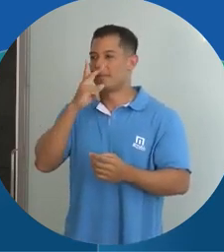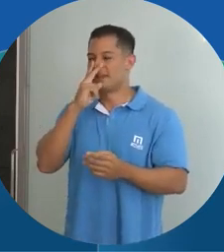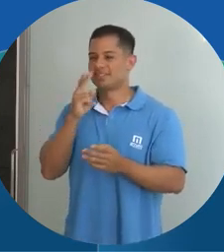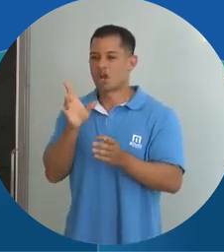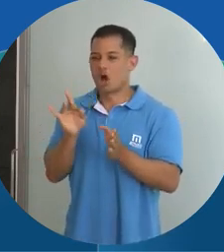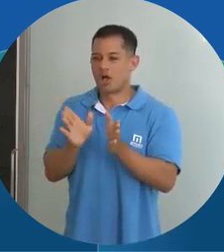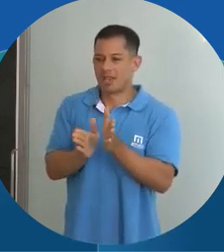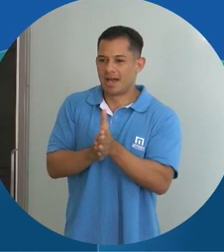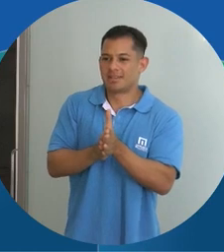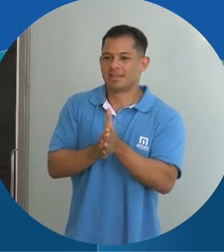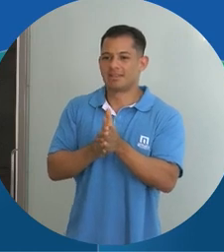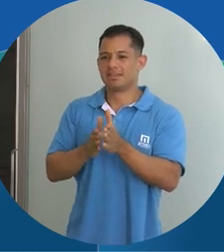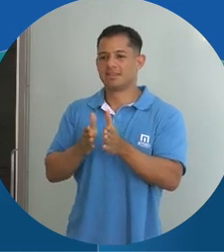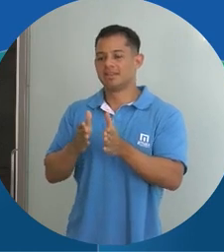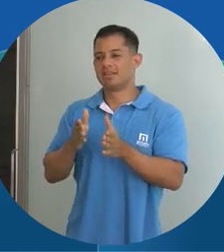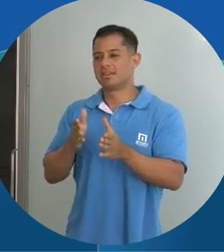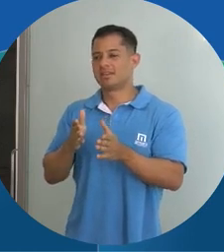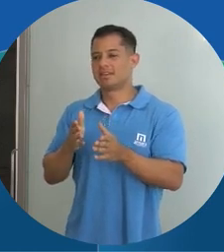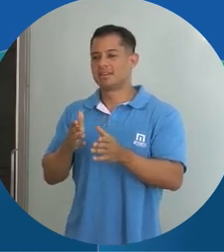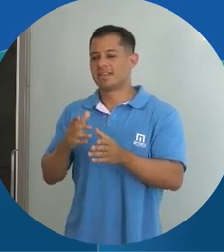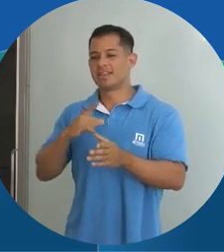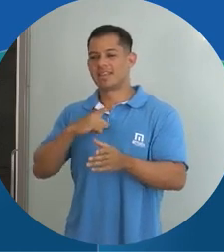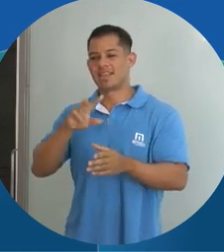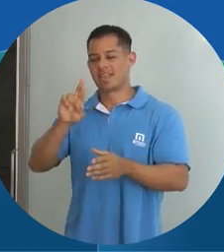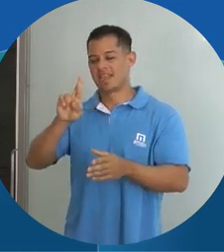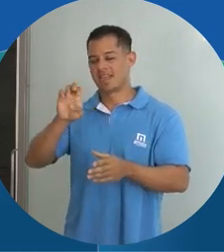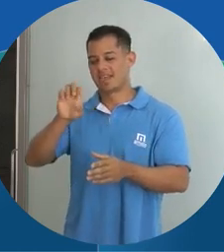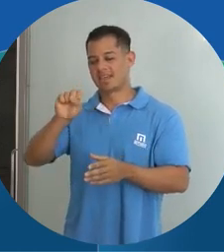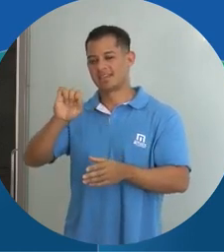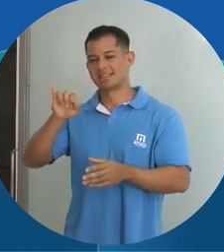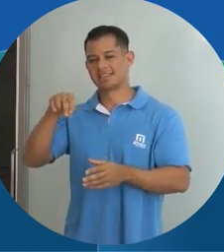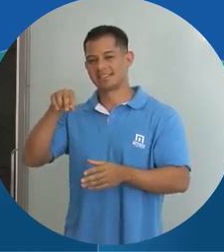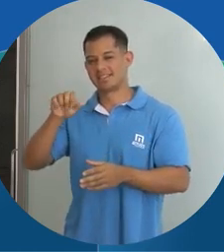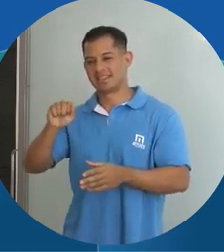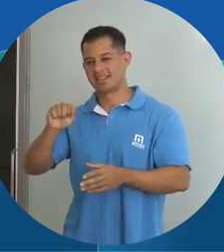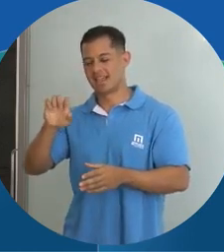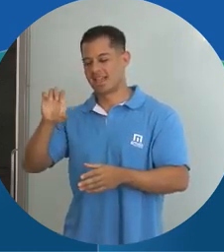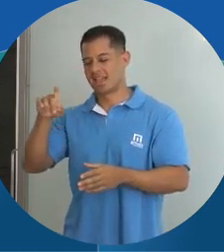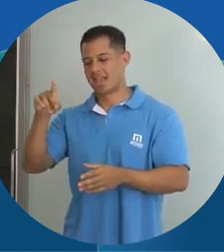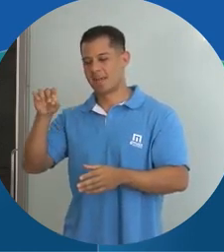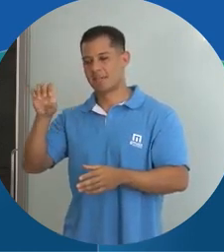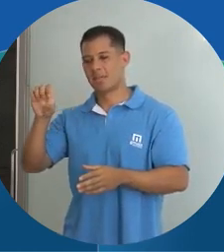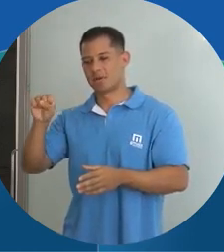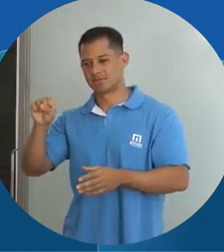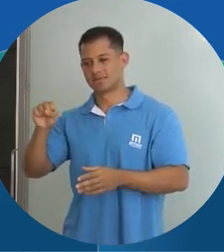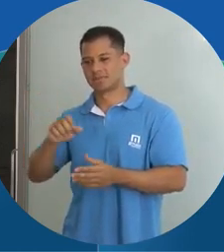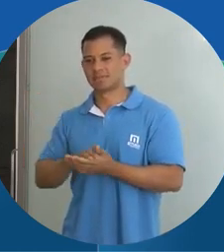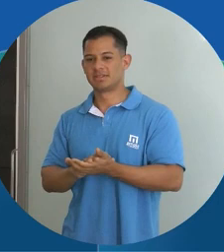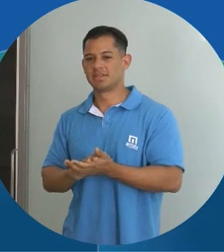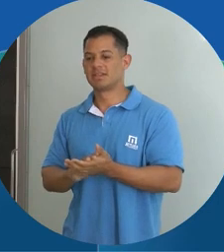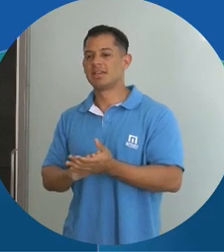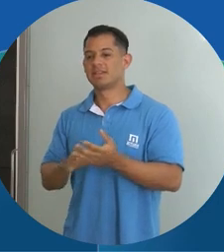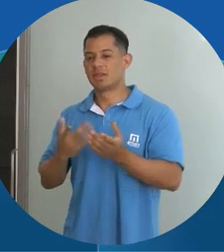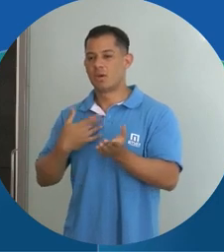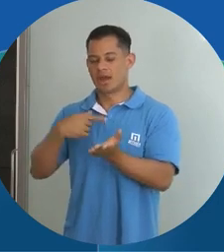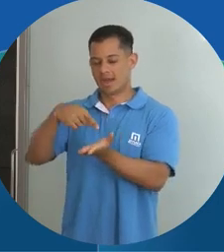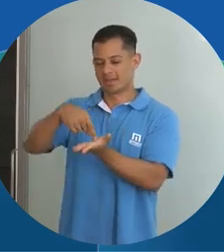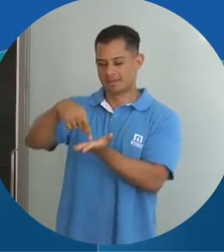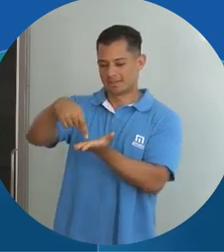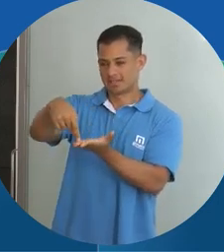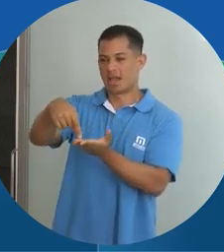normal também com a resina epóxi. E a mesma situação, as estacas foram, né, feitas